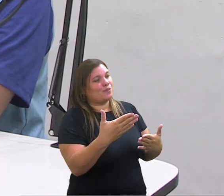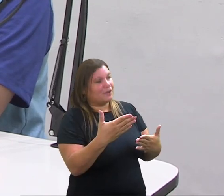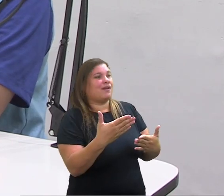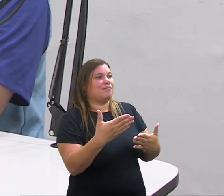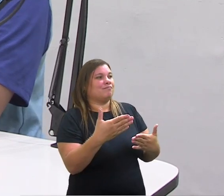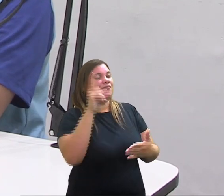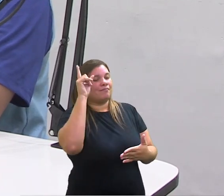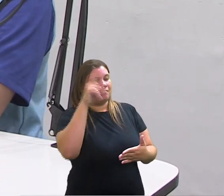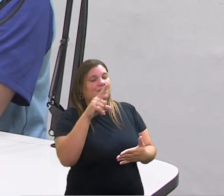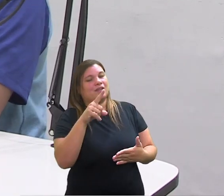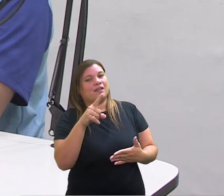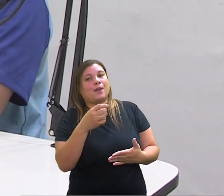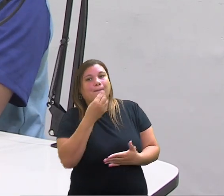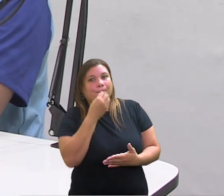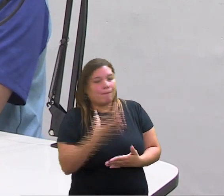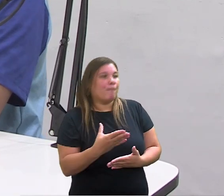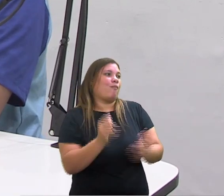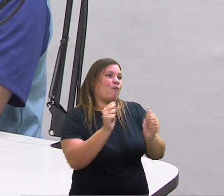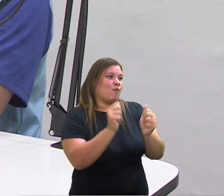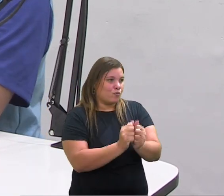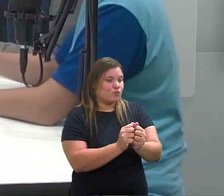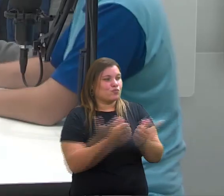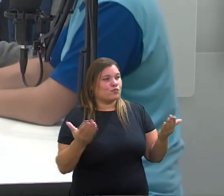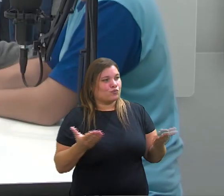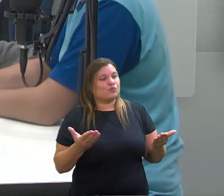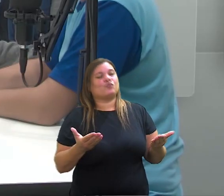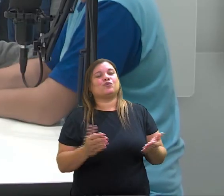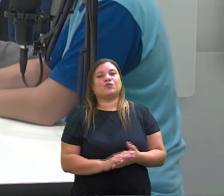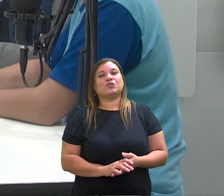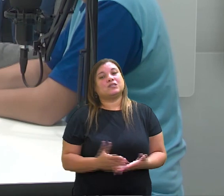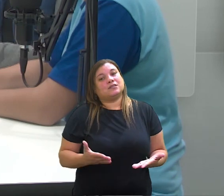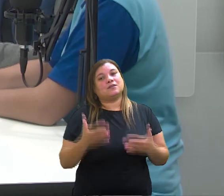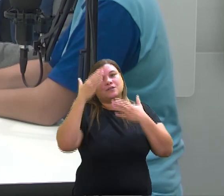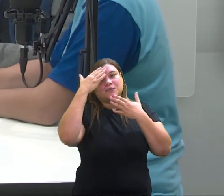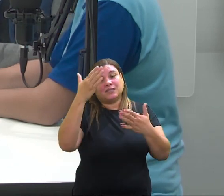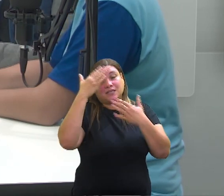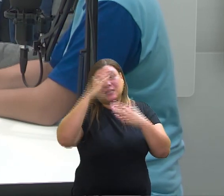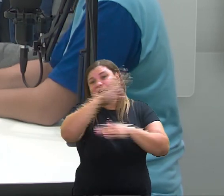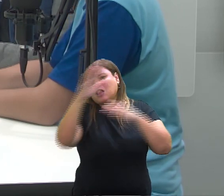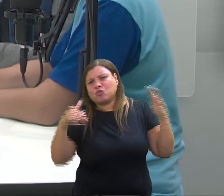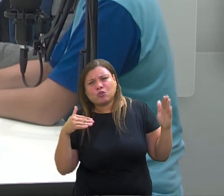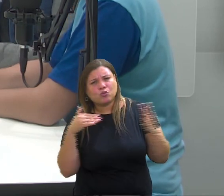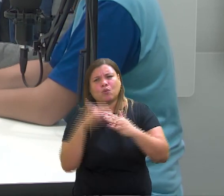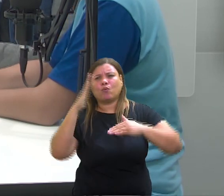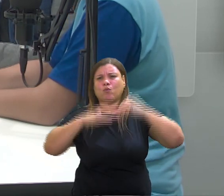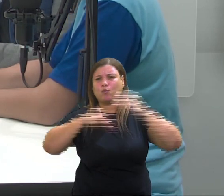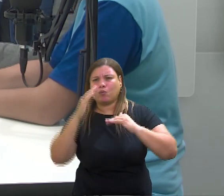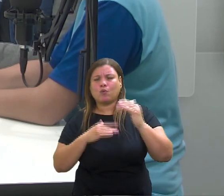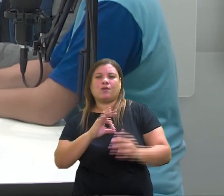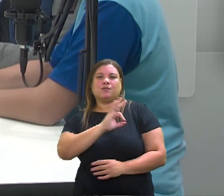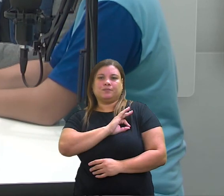sai barato. Sai barato. Né? Então, nossos agradecimentos a você, à Polícia Militar, ter permitido, é da Quinta